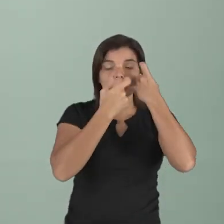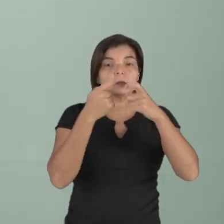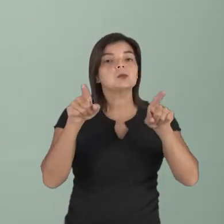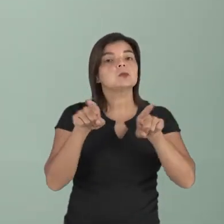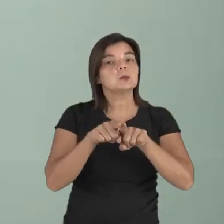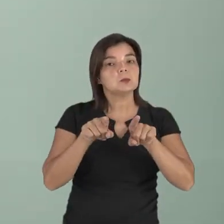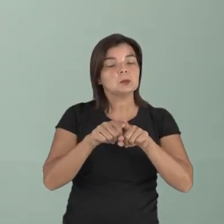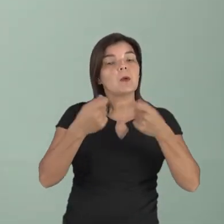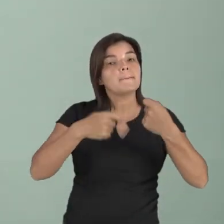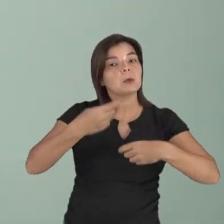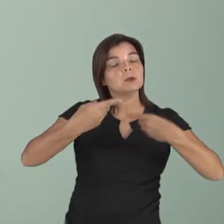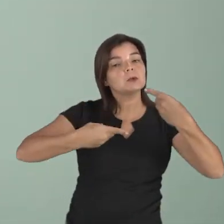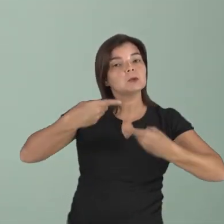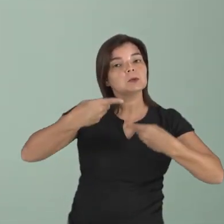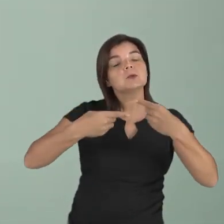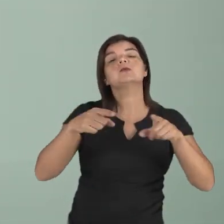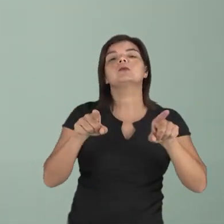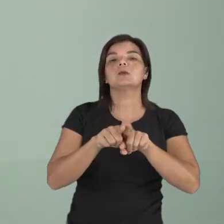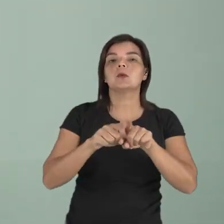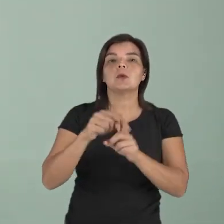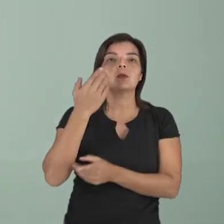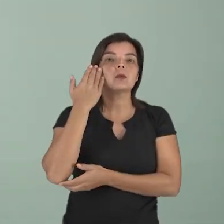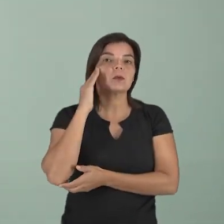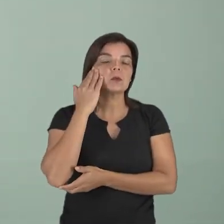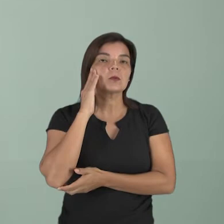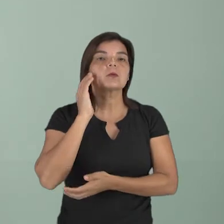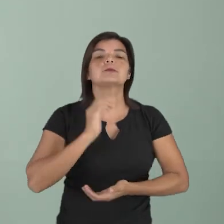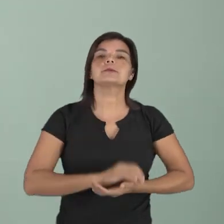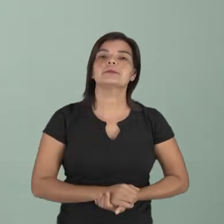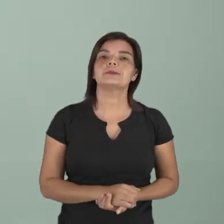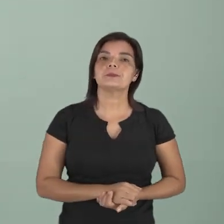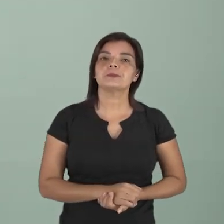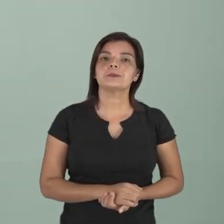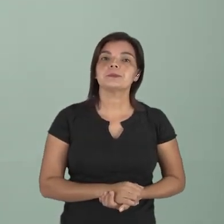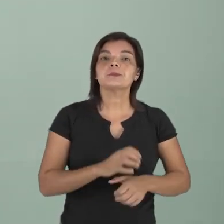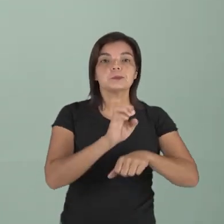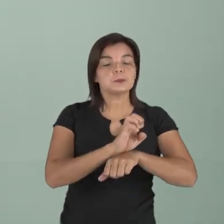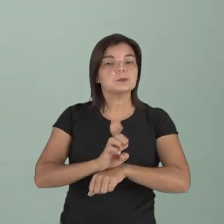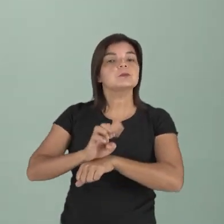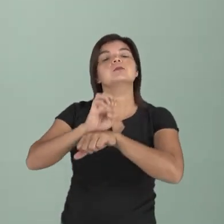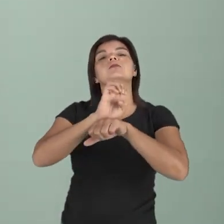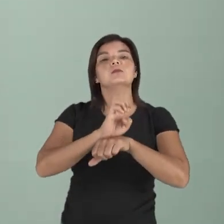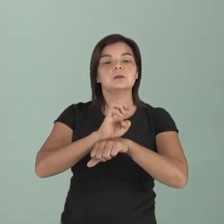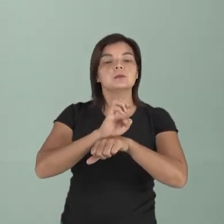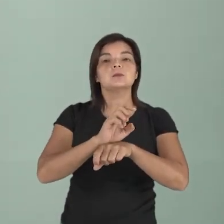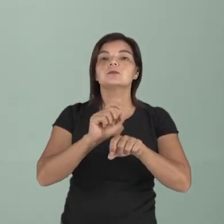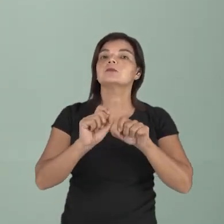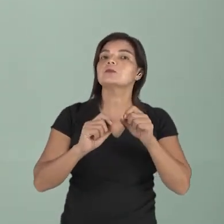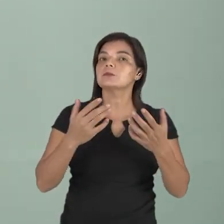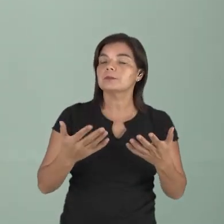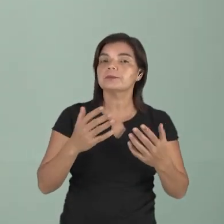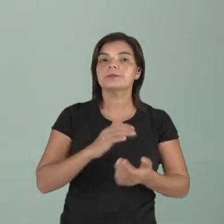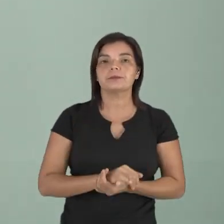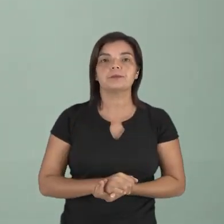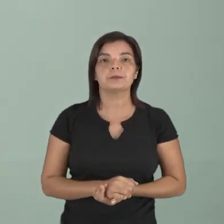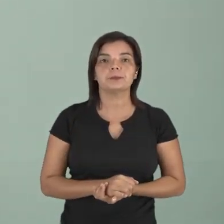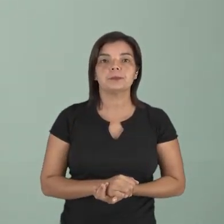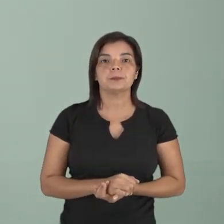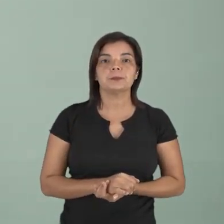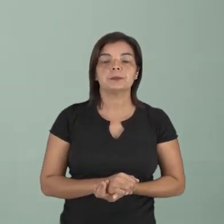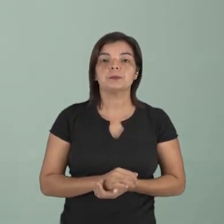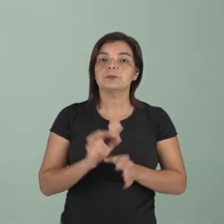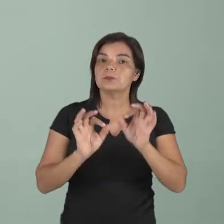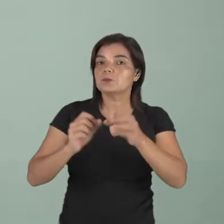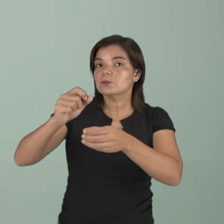a necessidade de debater, de levantar e de entender, certo? Então, o nosso estado ele tem, basicamente, essas